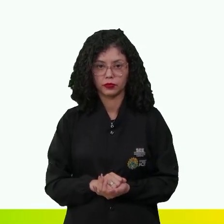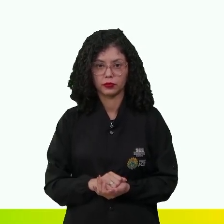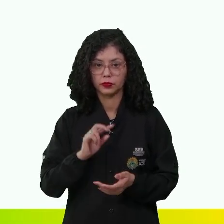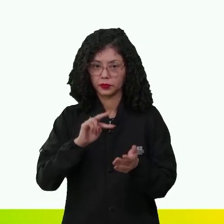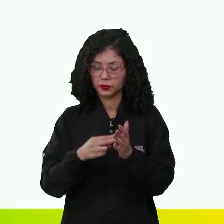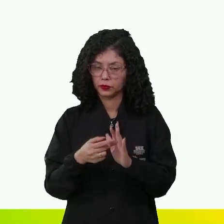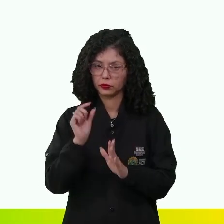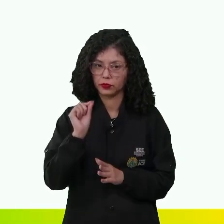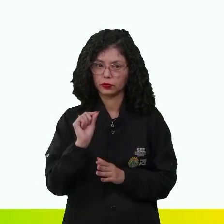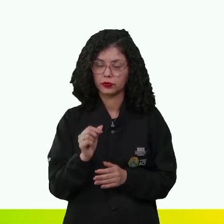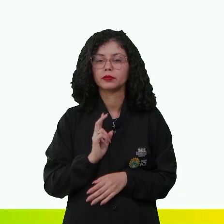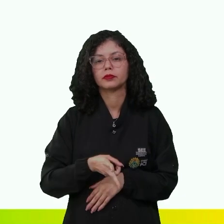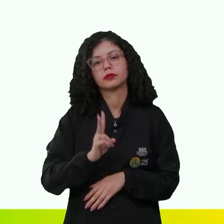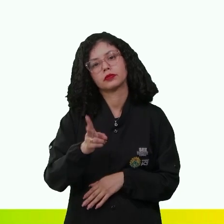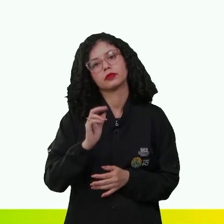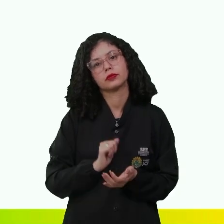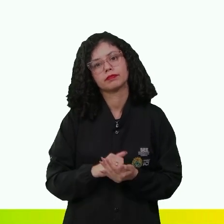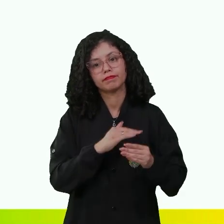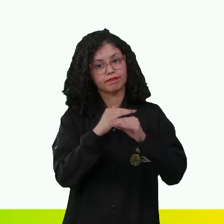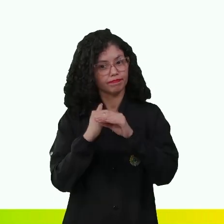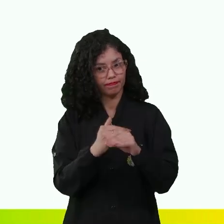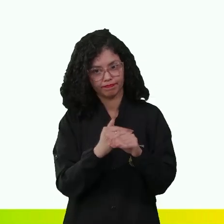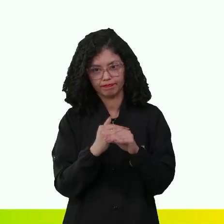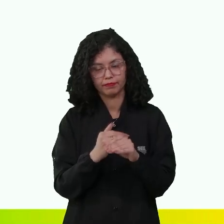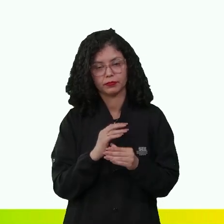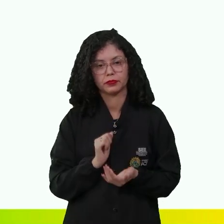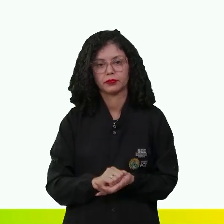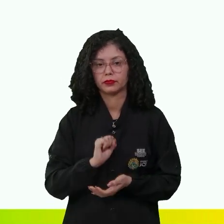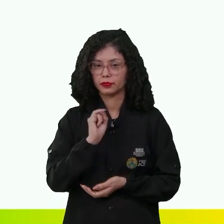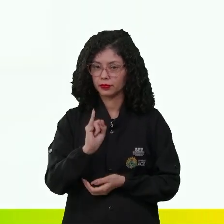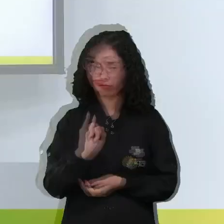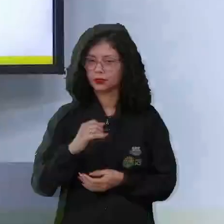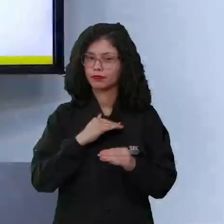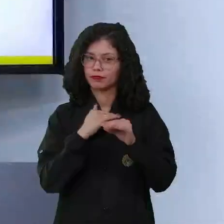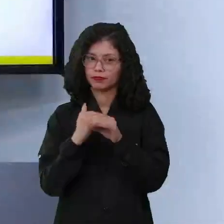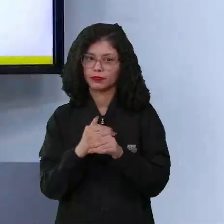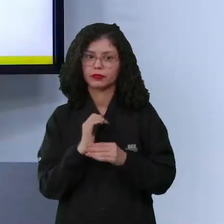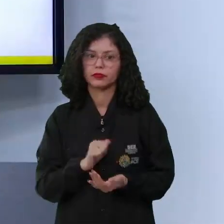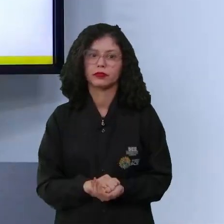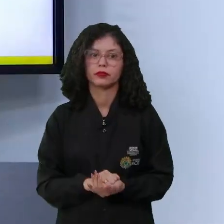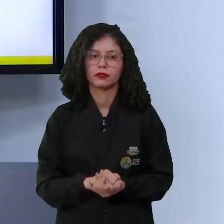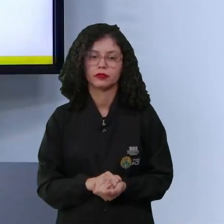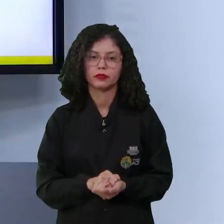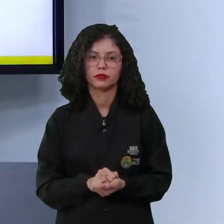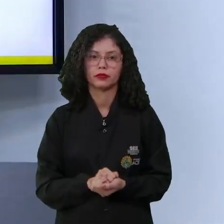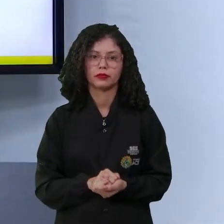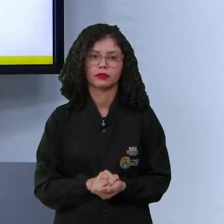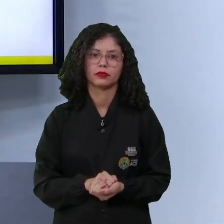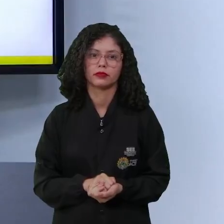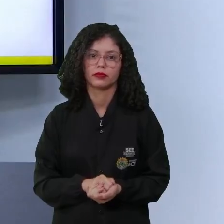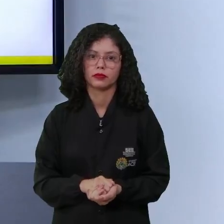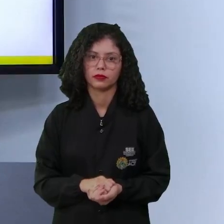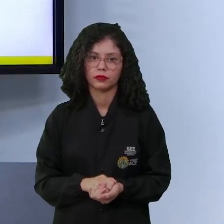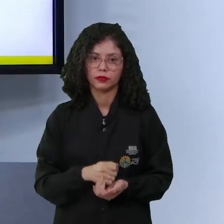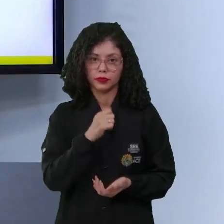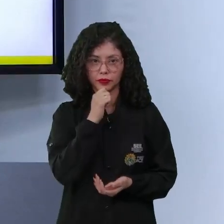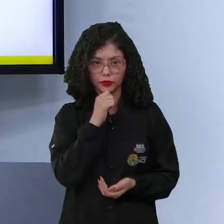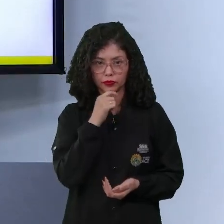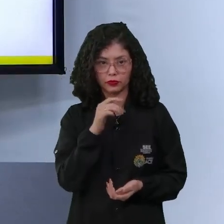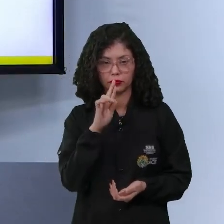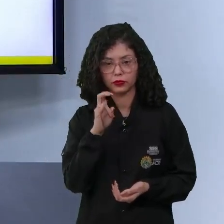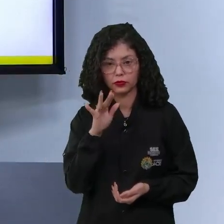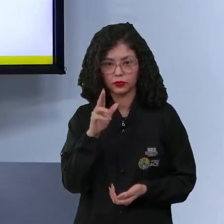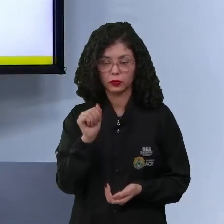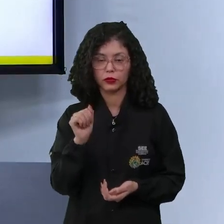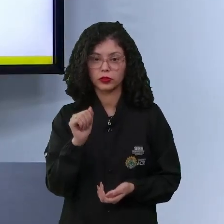que a constante deles não é igual. Se a constante não é igual, não são inversamente proporcionais.